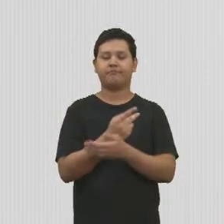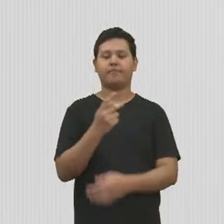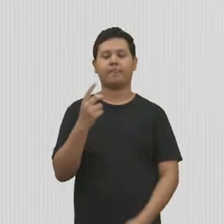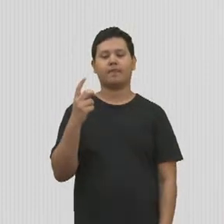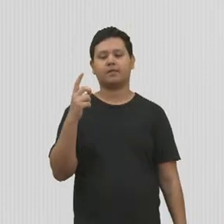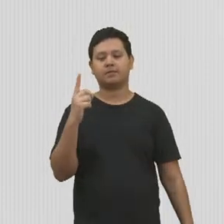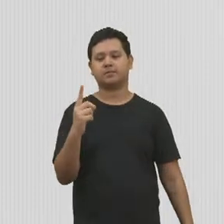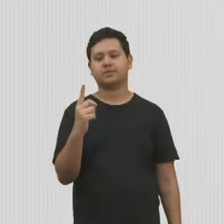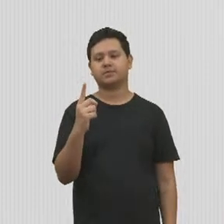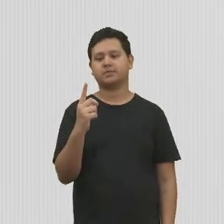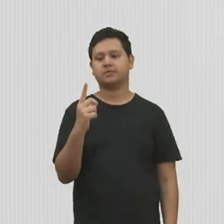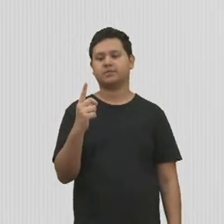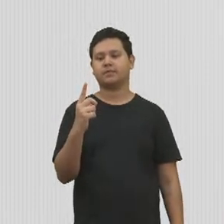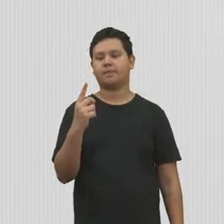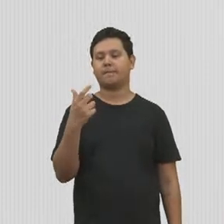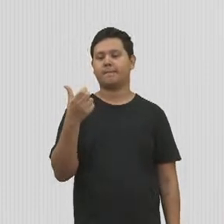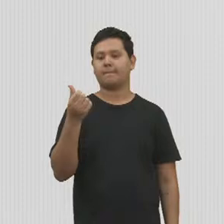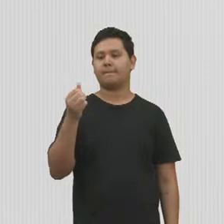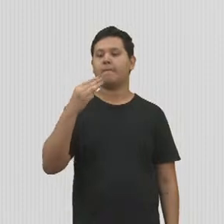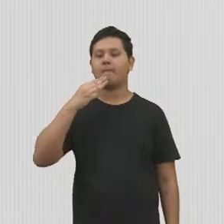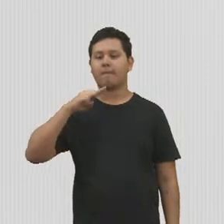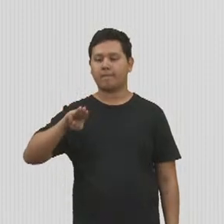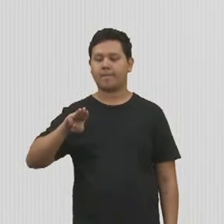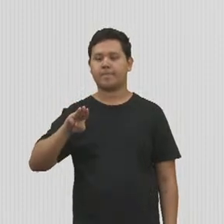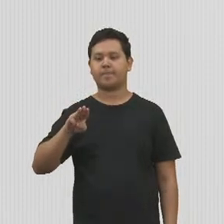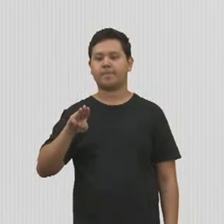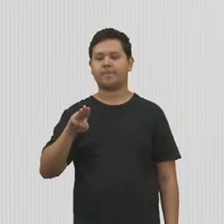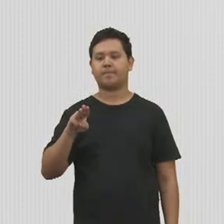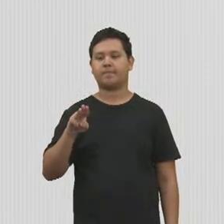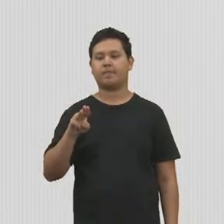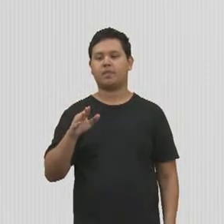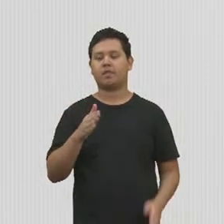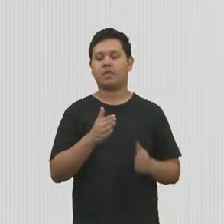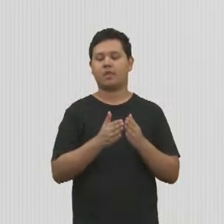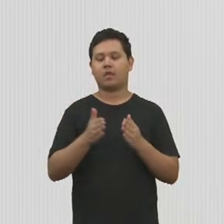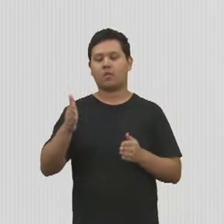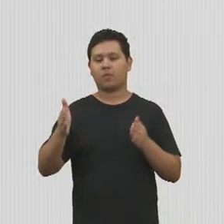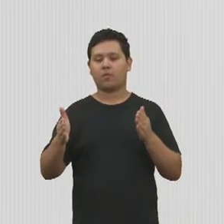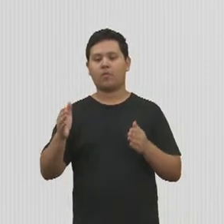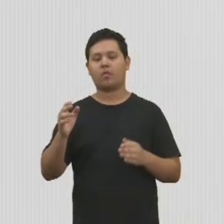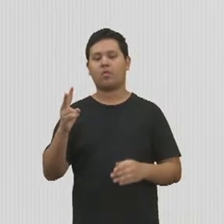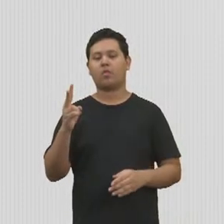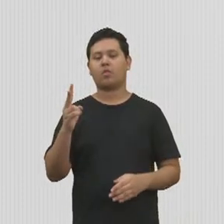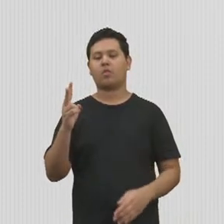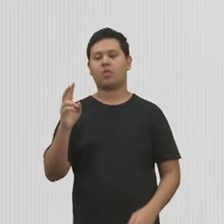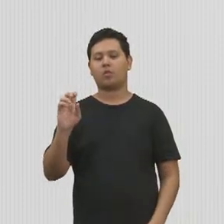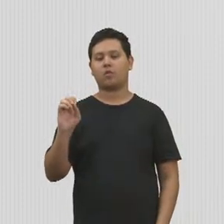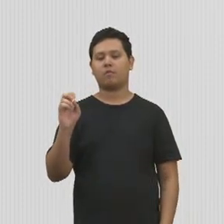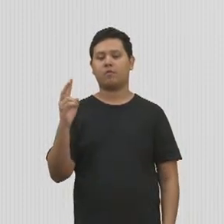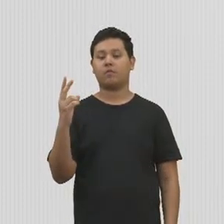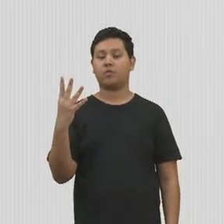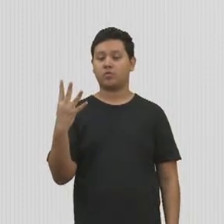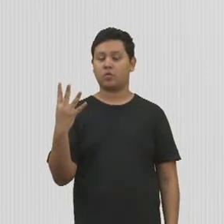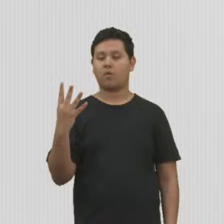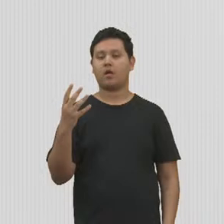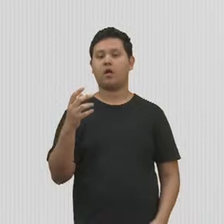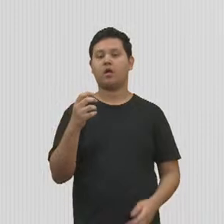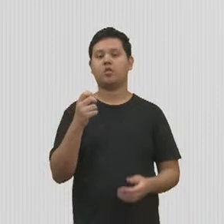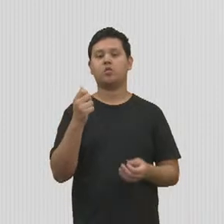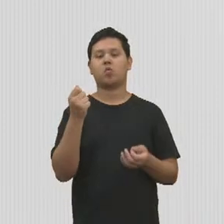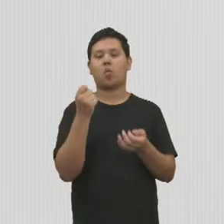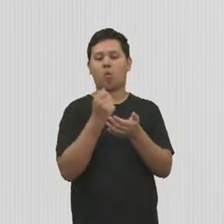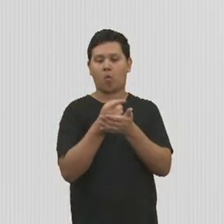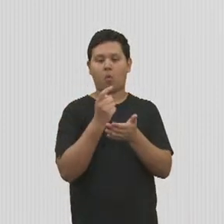116 milhões, e em 2024, considerando todo o saldo que foi pago e